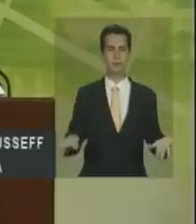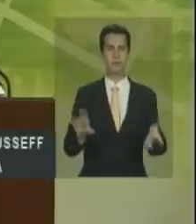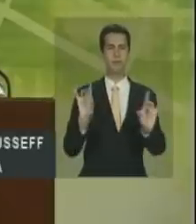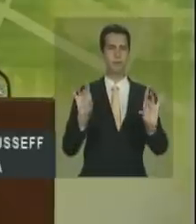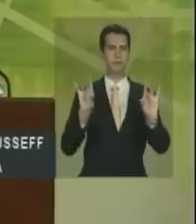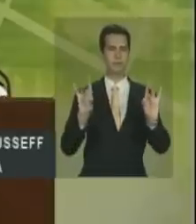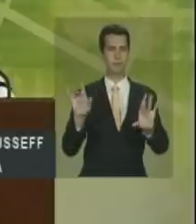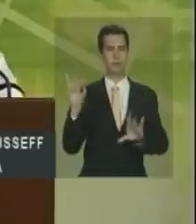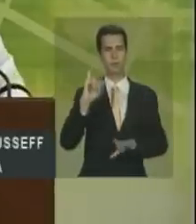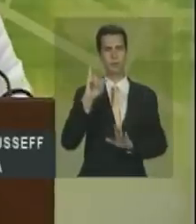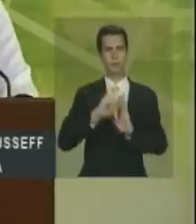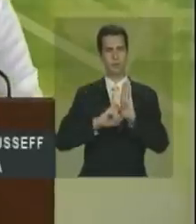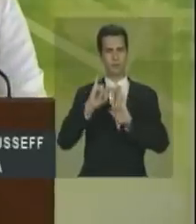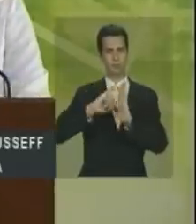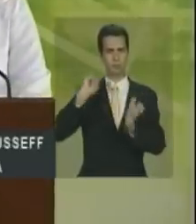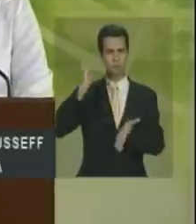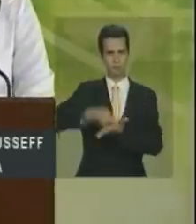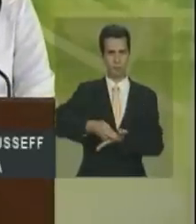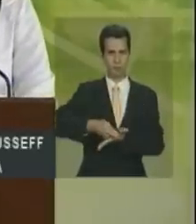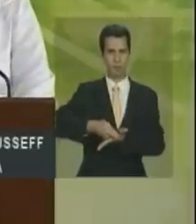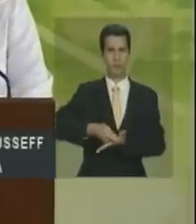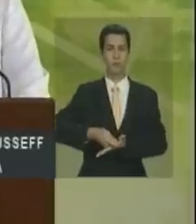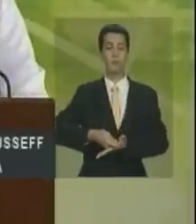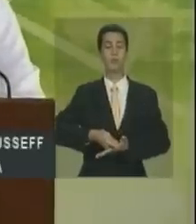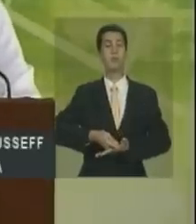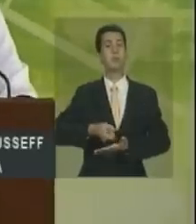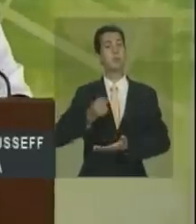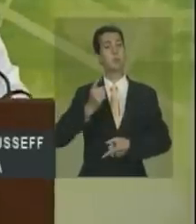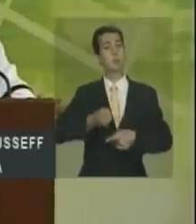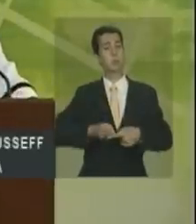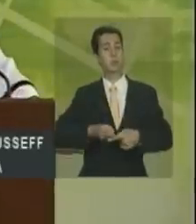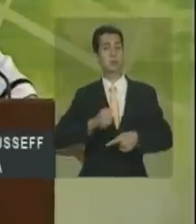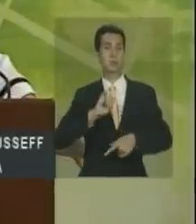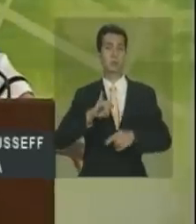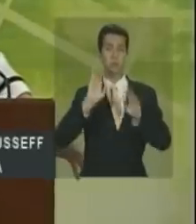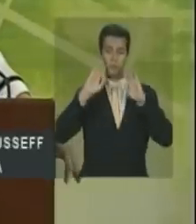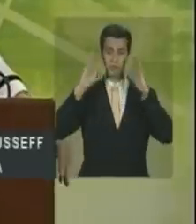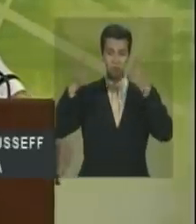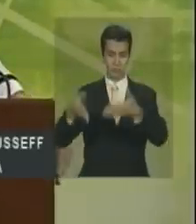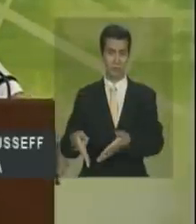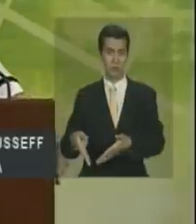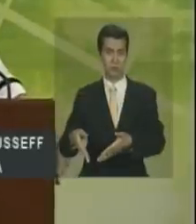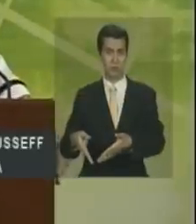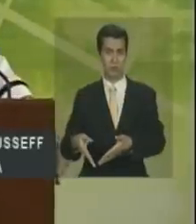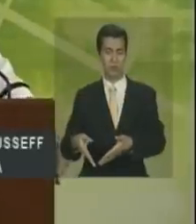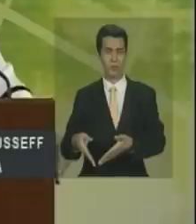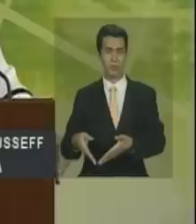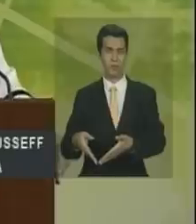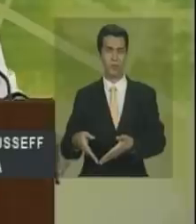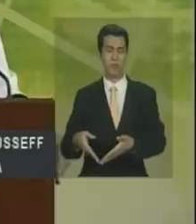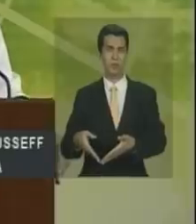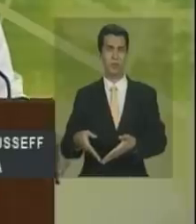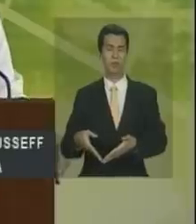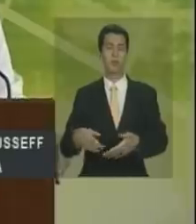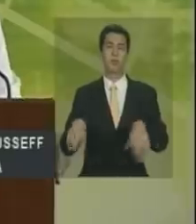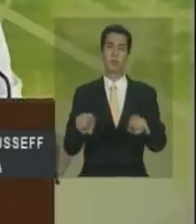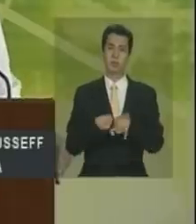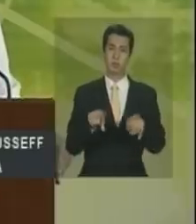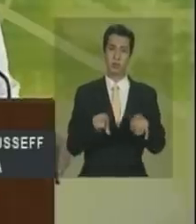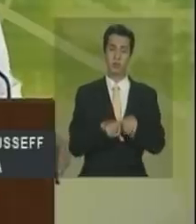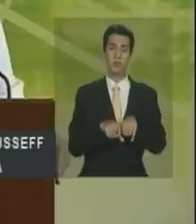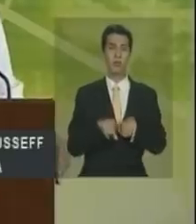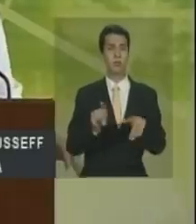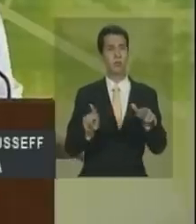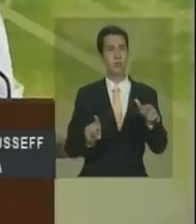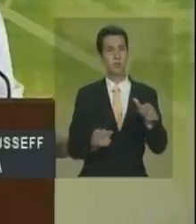de tributação que, embora foquem diferentes segmentos produtivos e criem diferentes